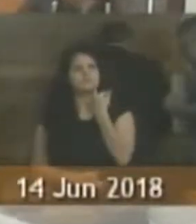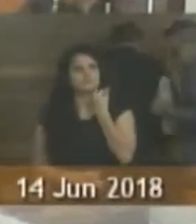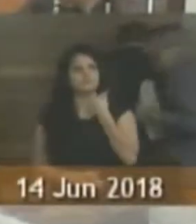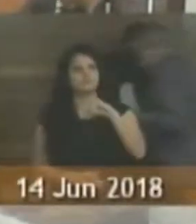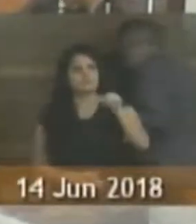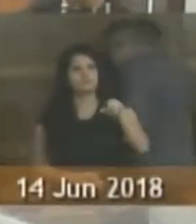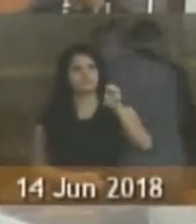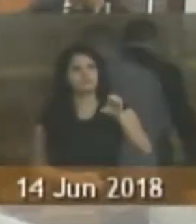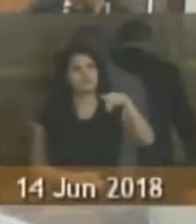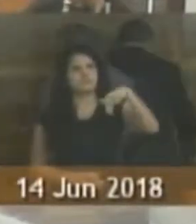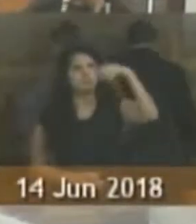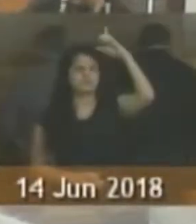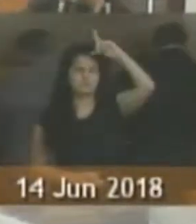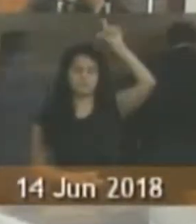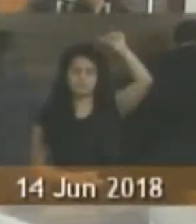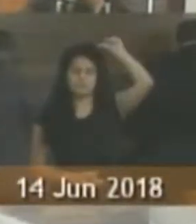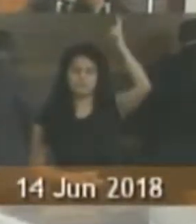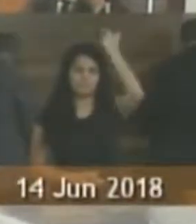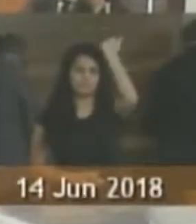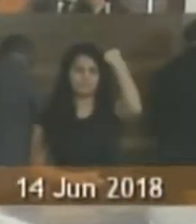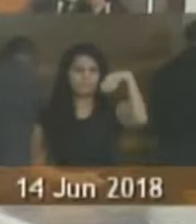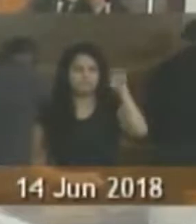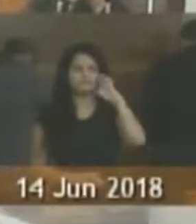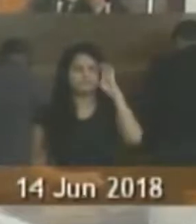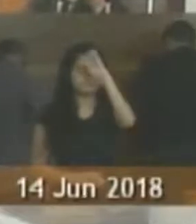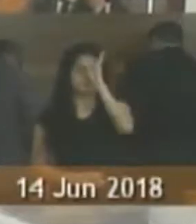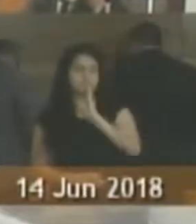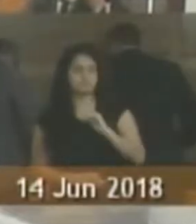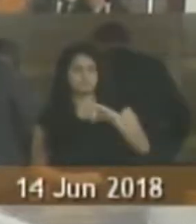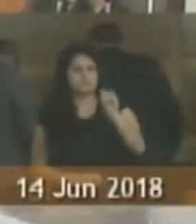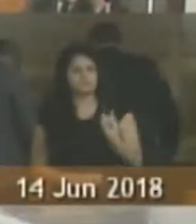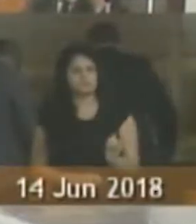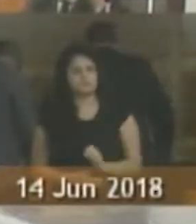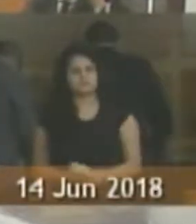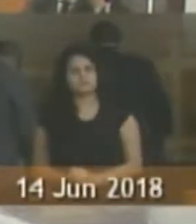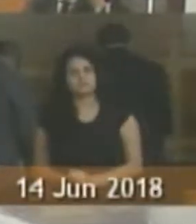Léo Marmoraria, Marquinho Coelho, Tite Brasil e Zé Augusto.